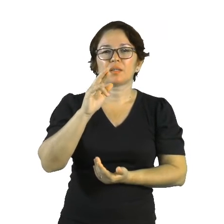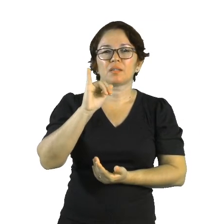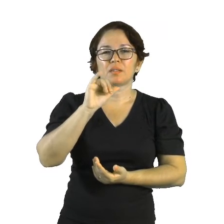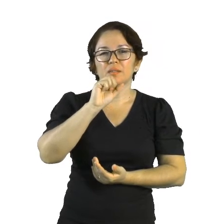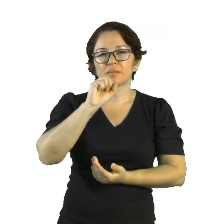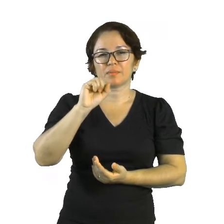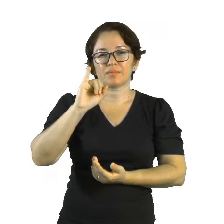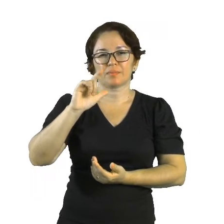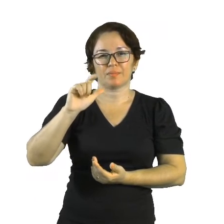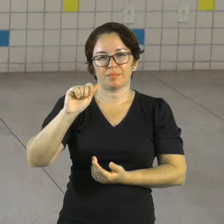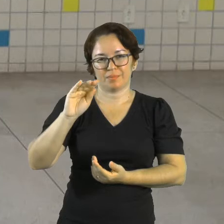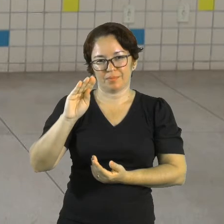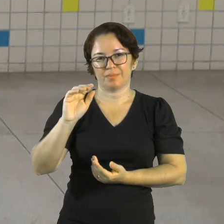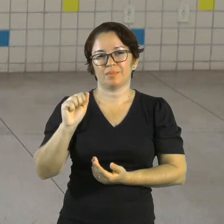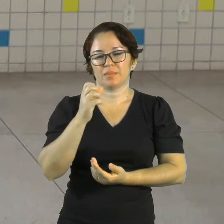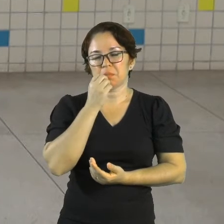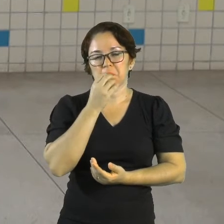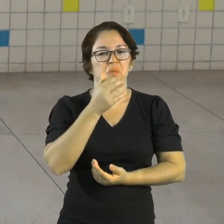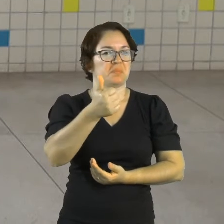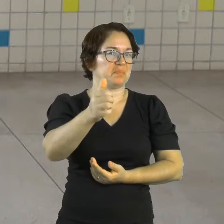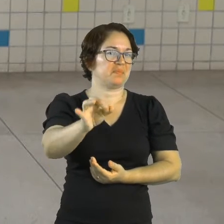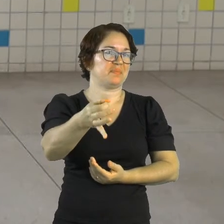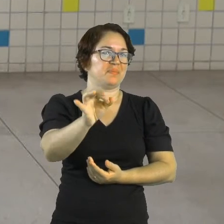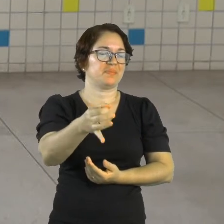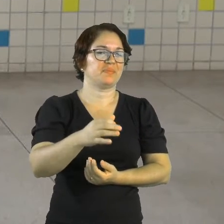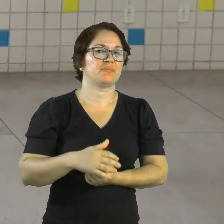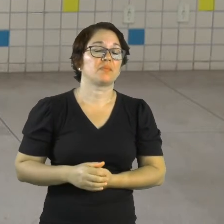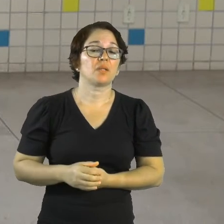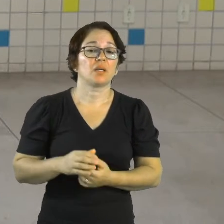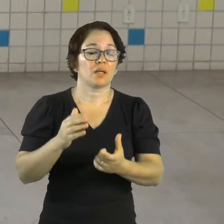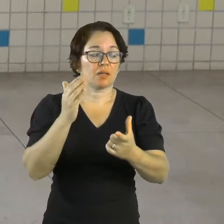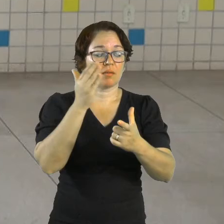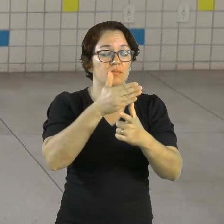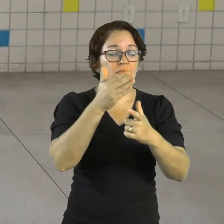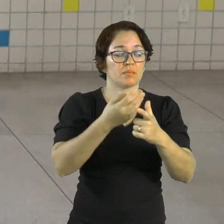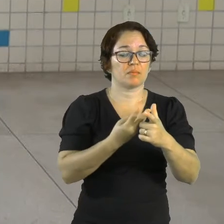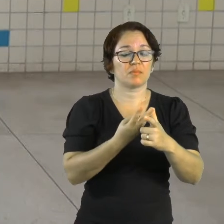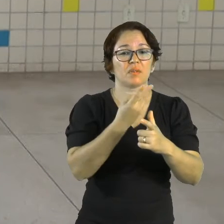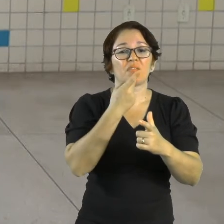trissílaba. Muito bem. Vamos descobrir agora qual é a sílaba tônica?